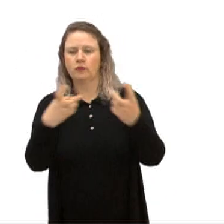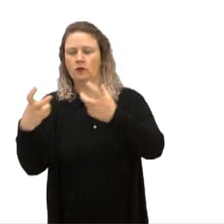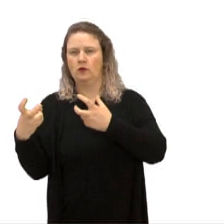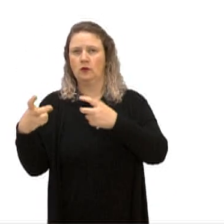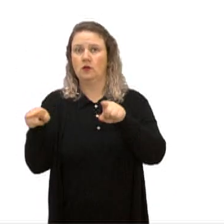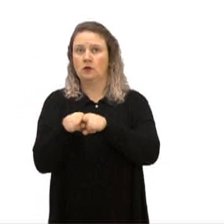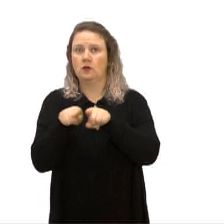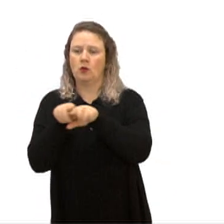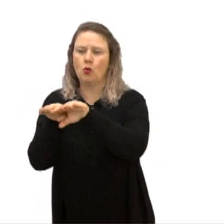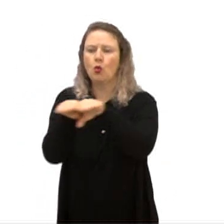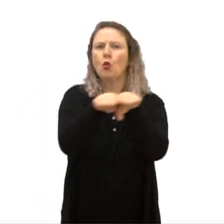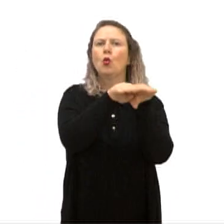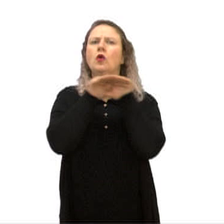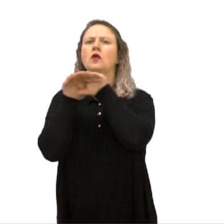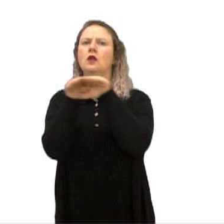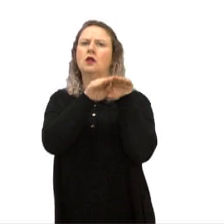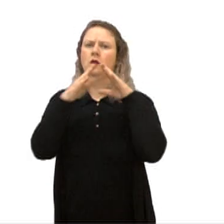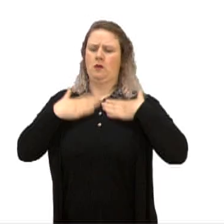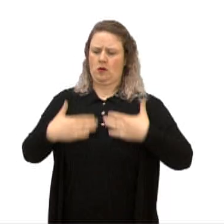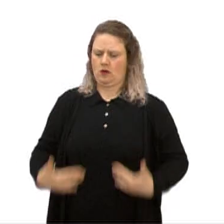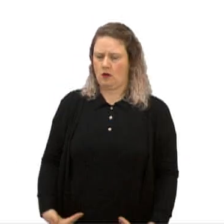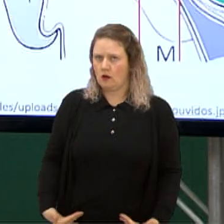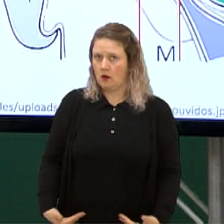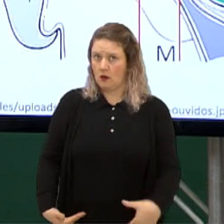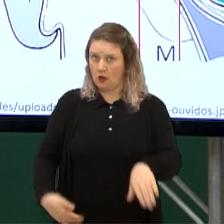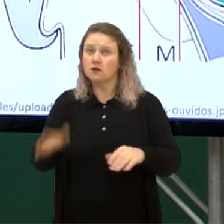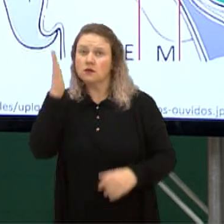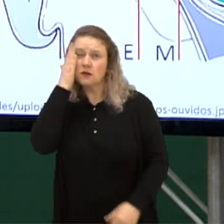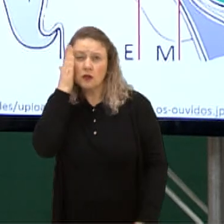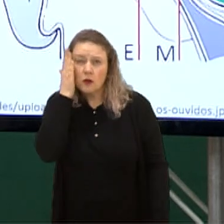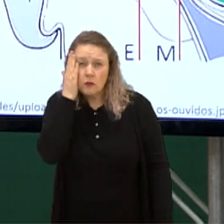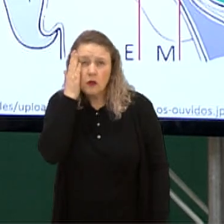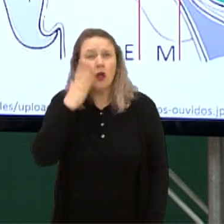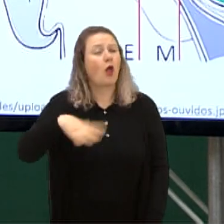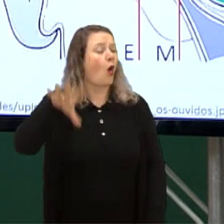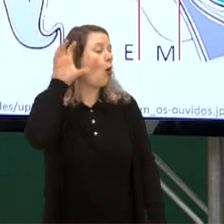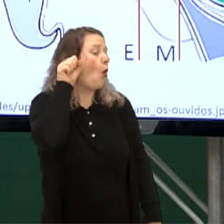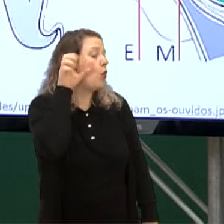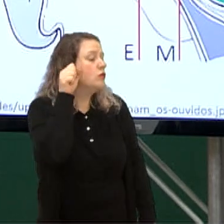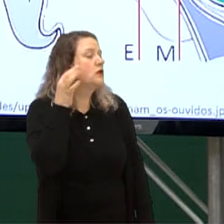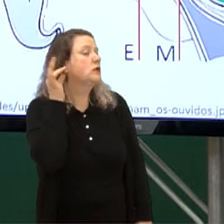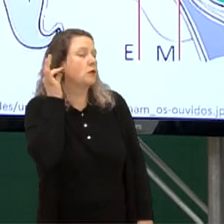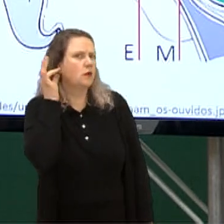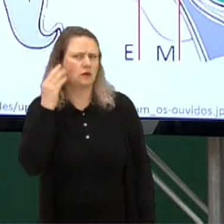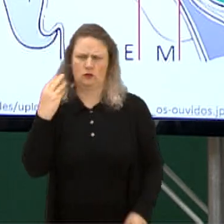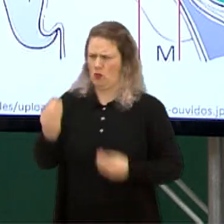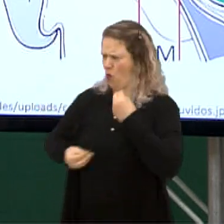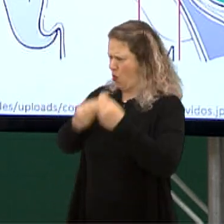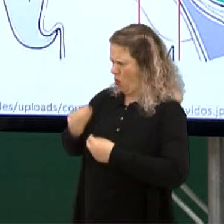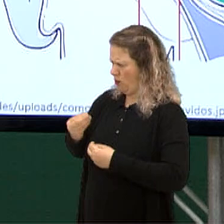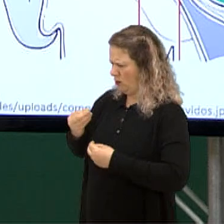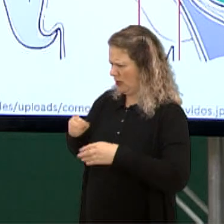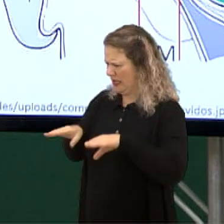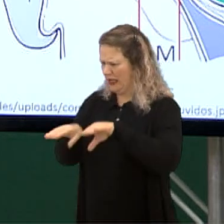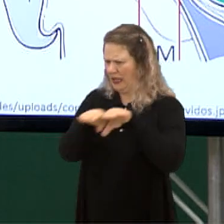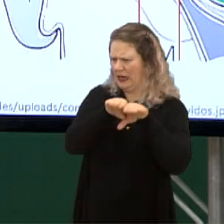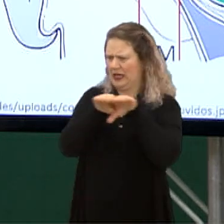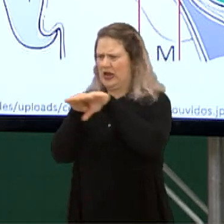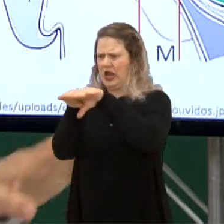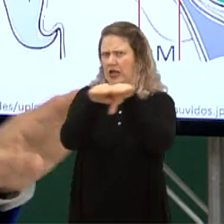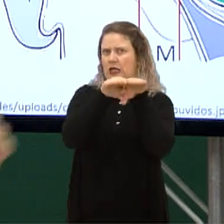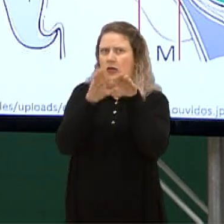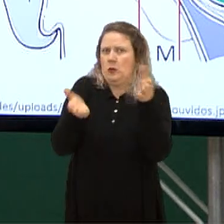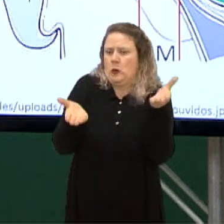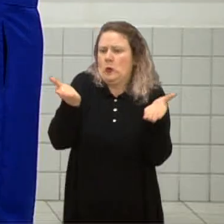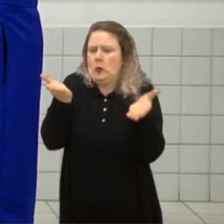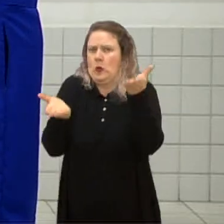equilíbrio do corpo. Você sabia que a orelha não serve só para ouvir e pôr brinco, Fran? Como assim? Para equilíbrio? Equilíbrio.